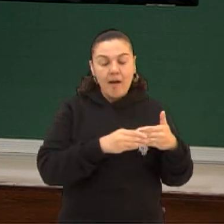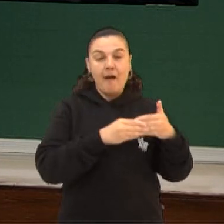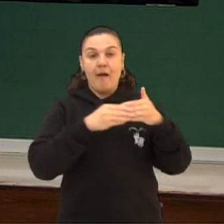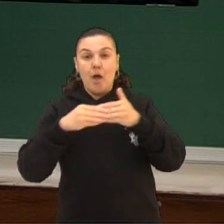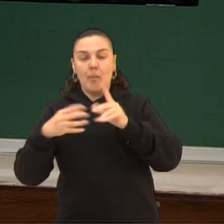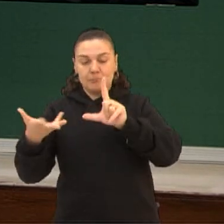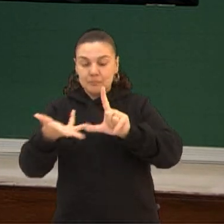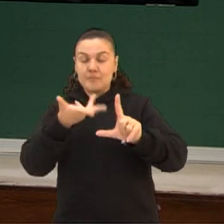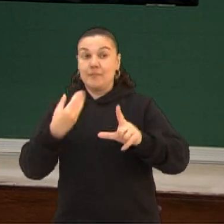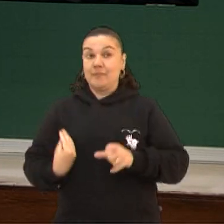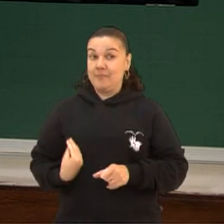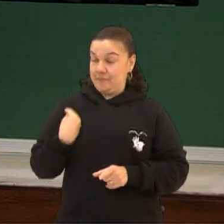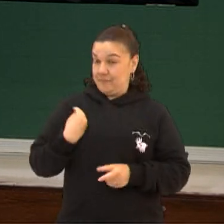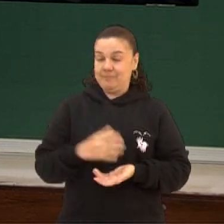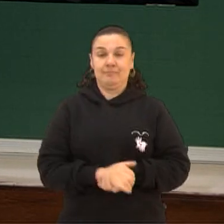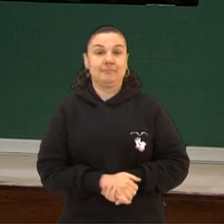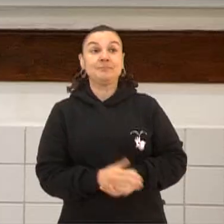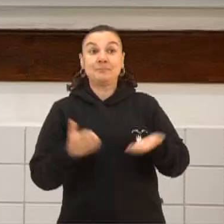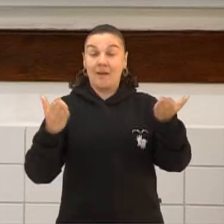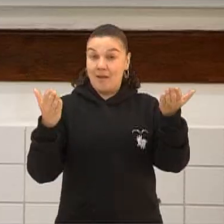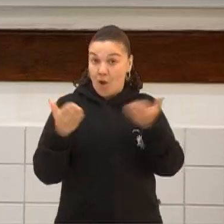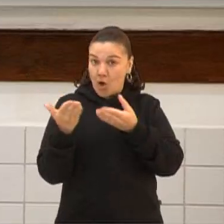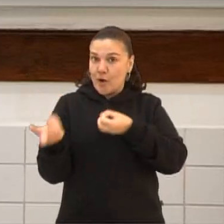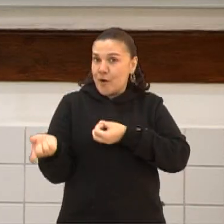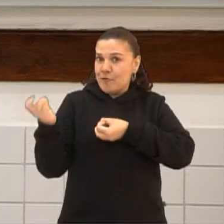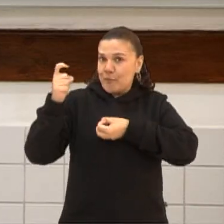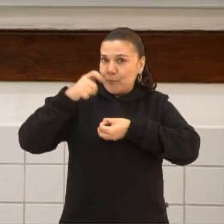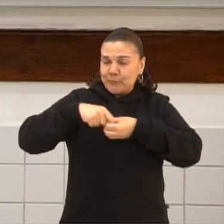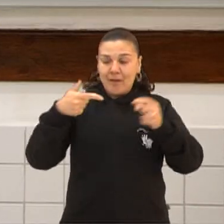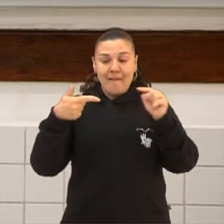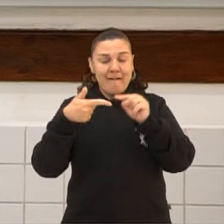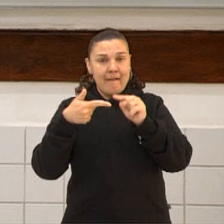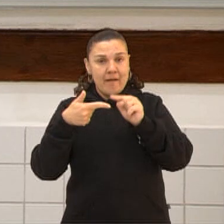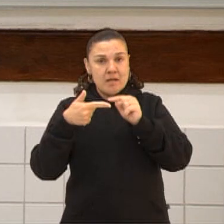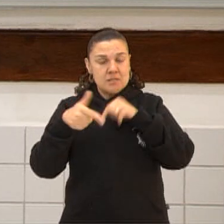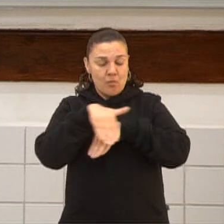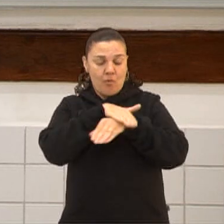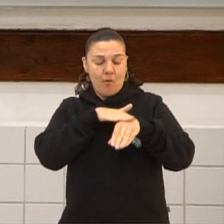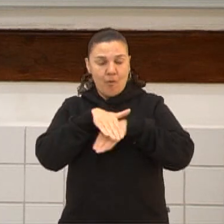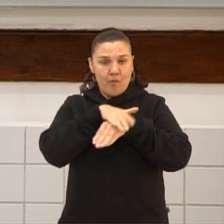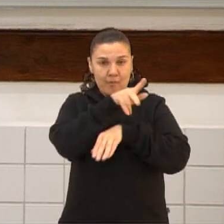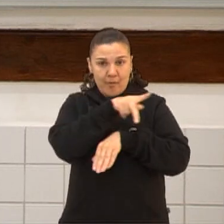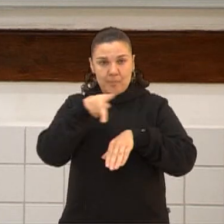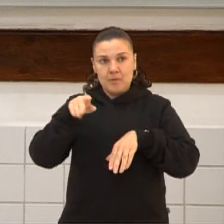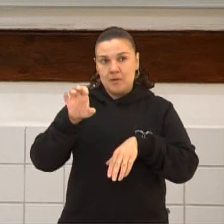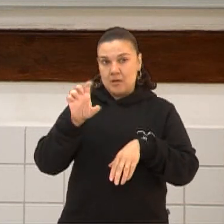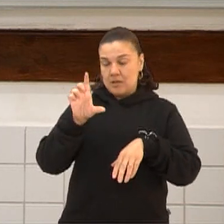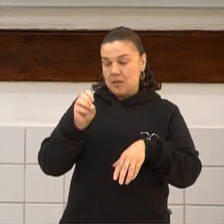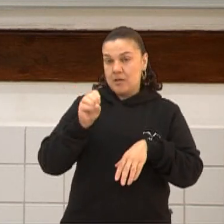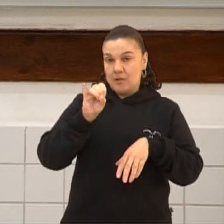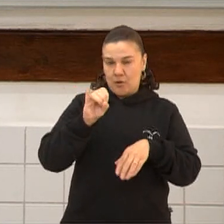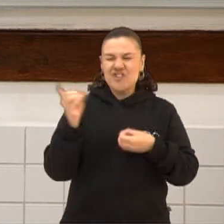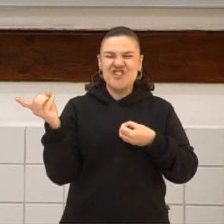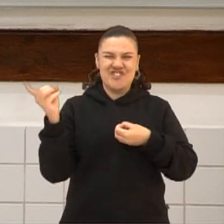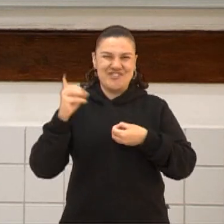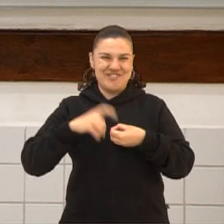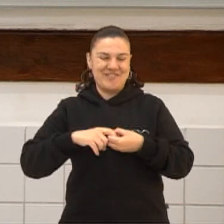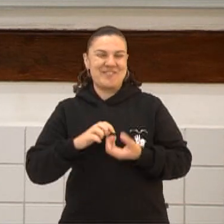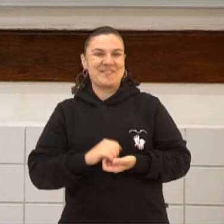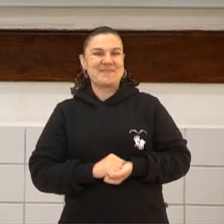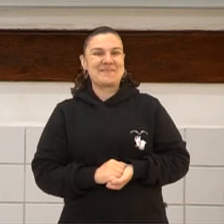vida. Agora, né, vamos acompanhar a segunda parte da fala do professor Eloy Correia. Voltamos já